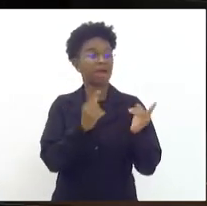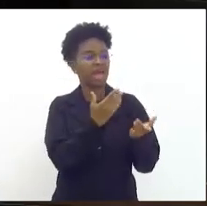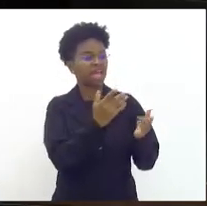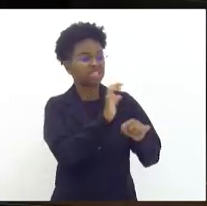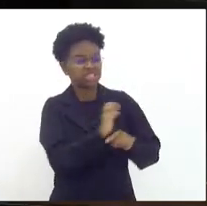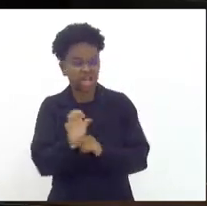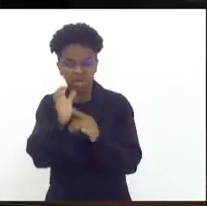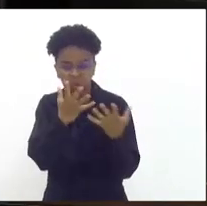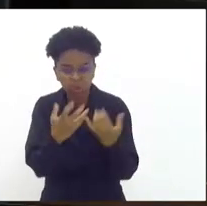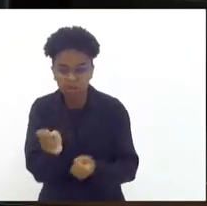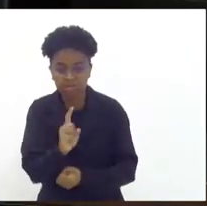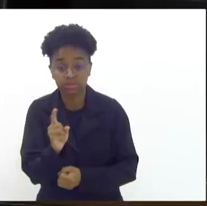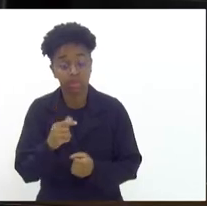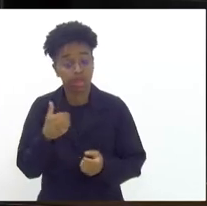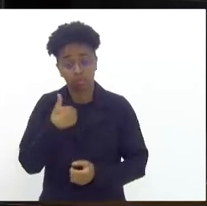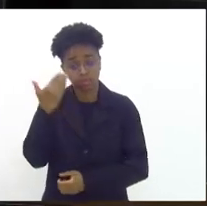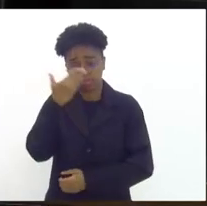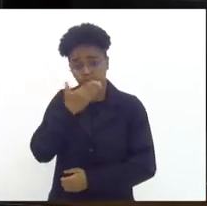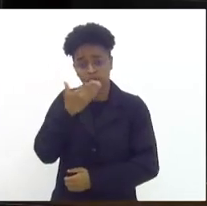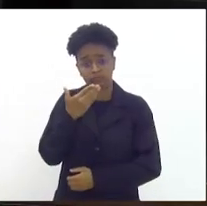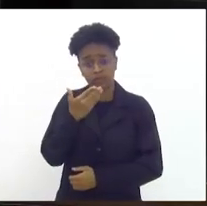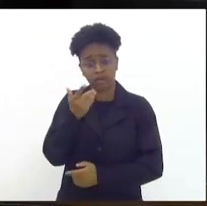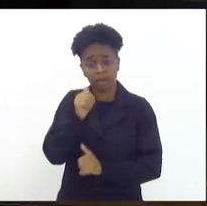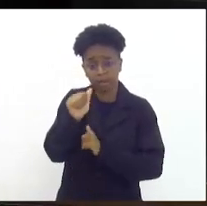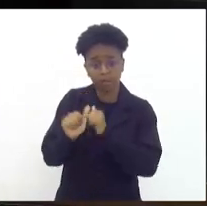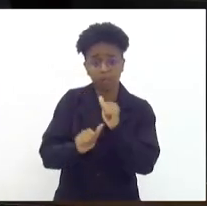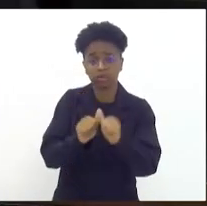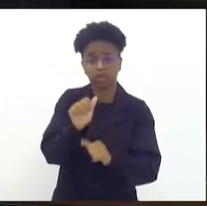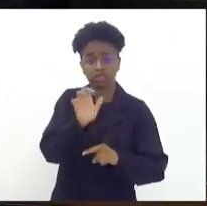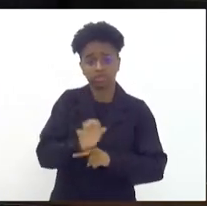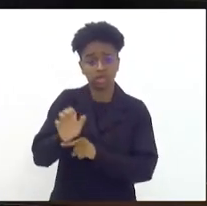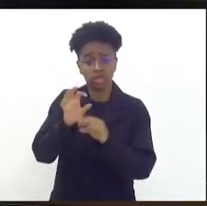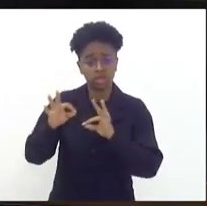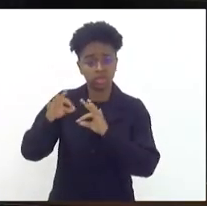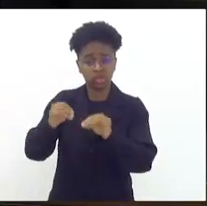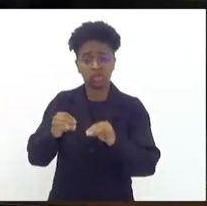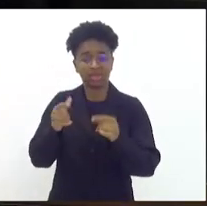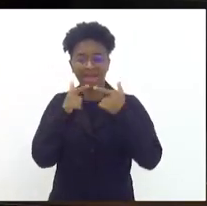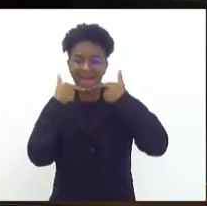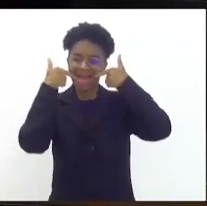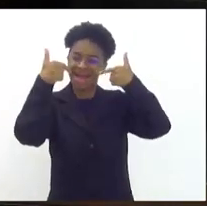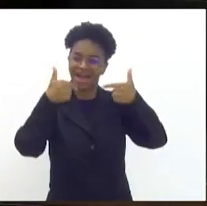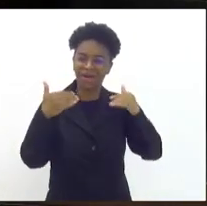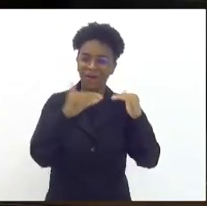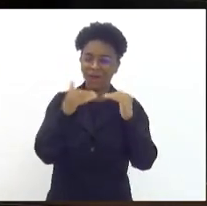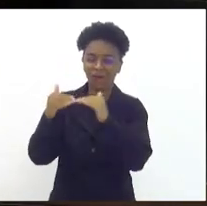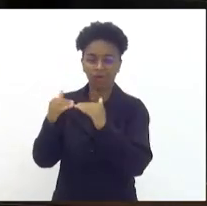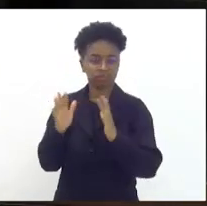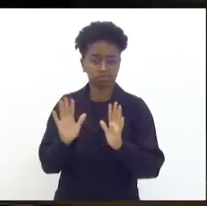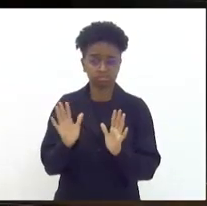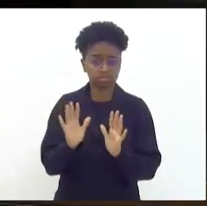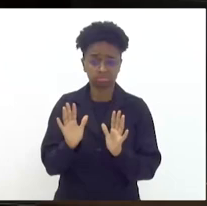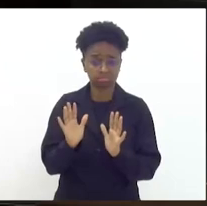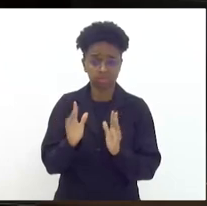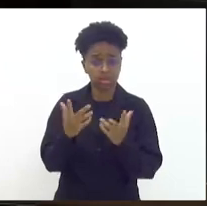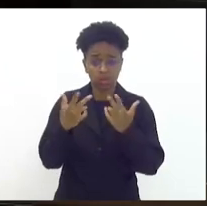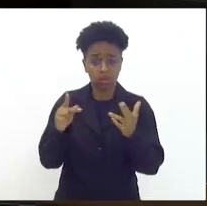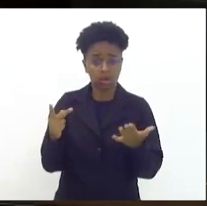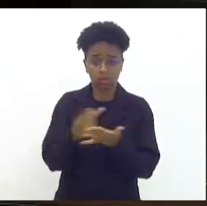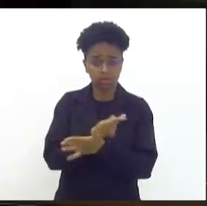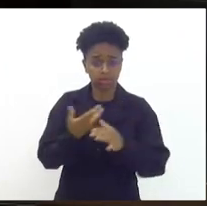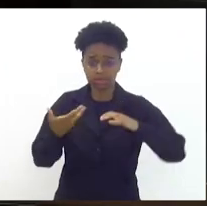aceitam bom eu nunca vi reforma fiscal orçamentária tributária em que todo mundo sai com um sorriso de orelha e a orelha que é o que aconteceu na Câmara